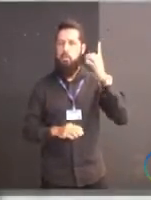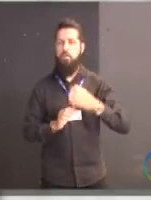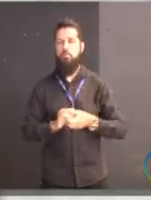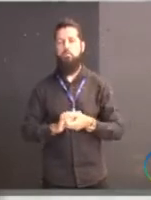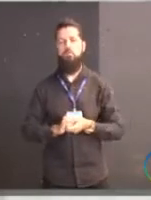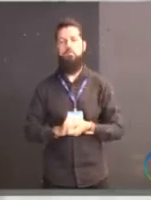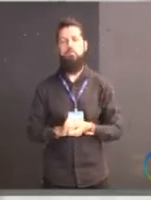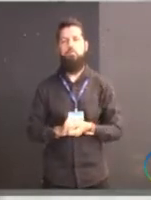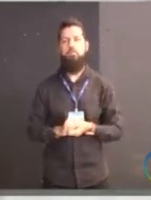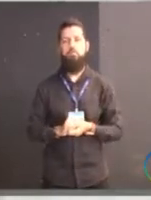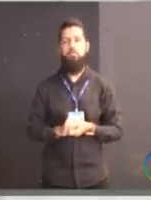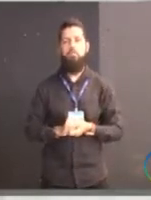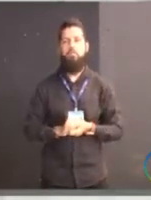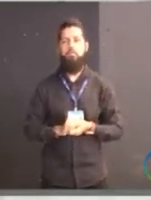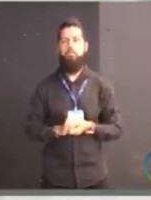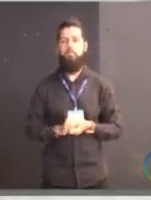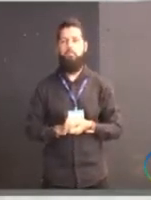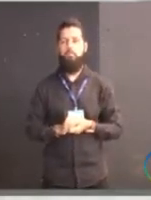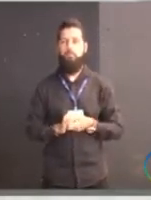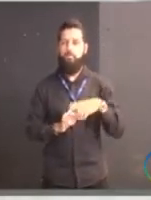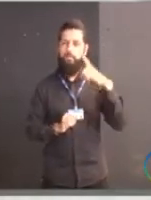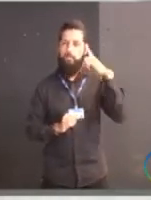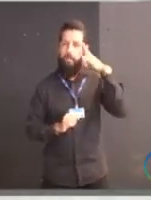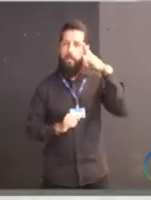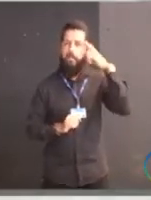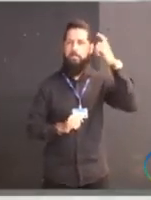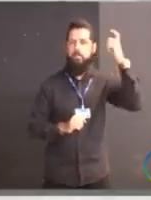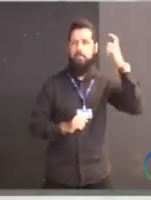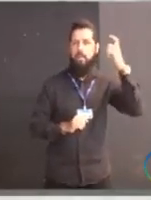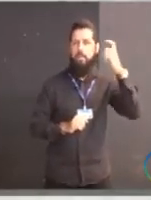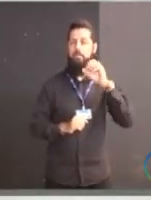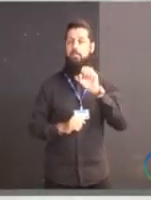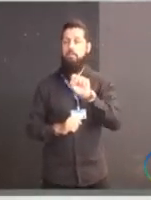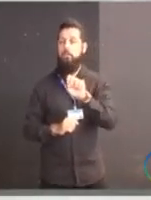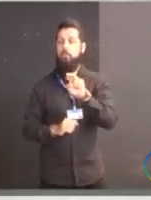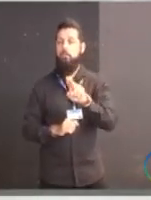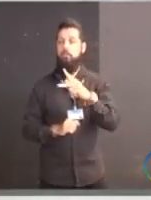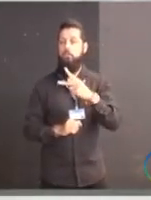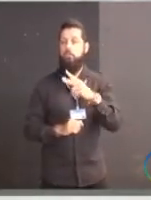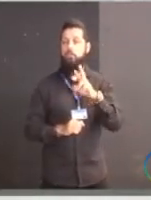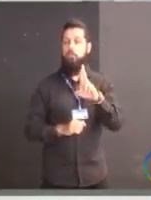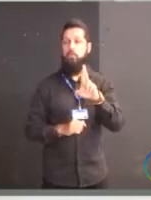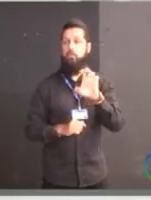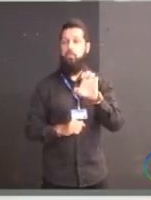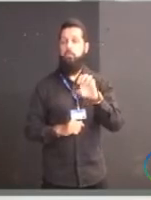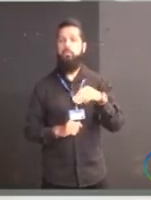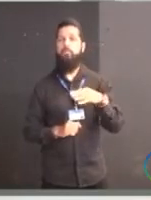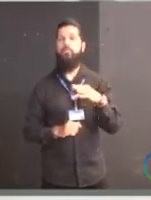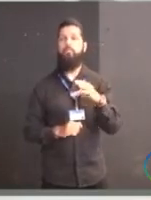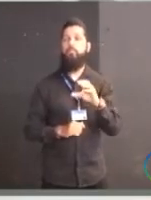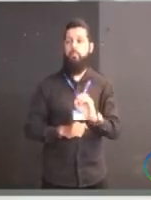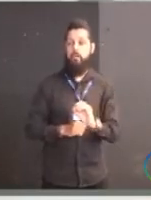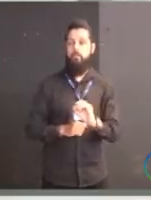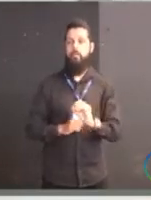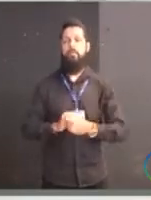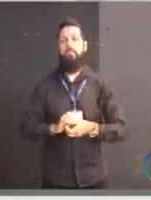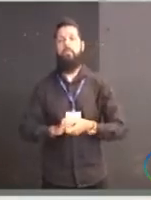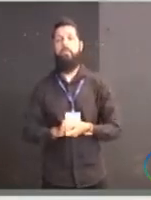supremo, a ideia suprema no mundo das ideias, né, que controla tudo, dirige tudo, mas que abaixo de